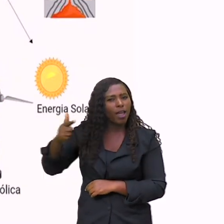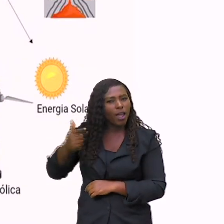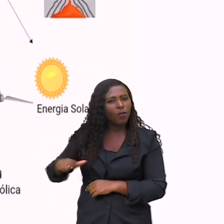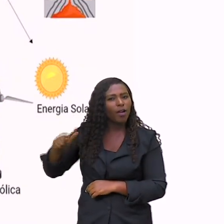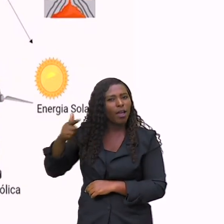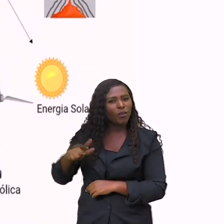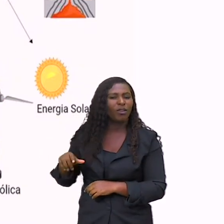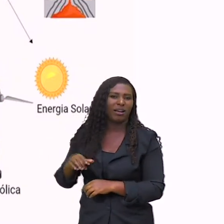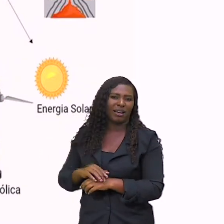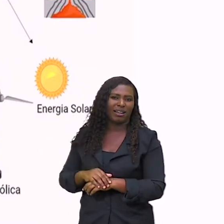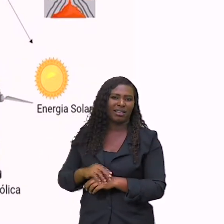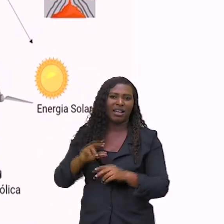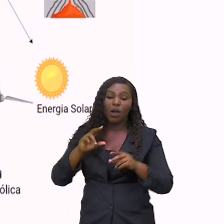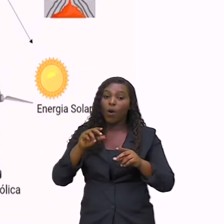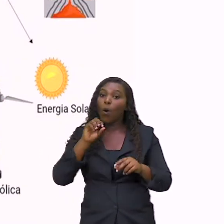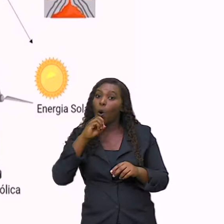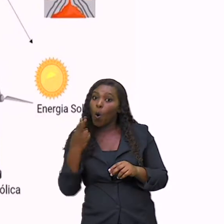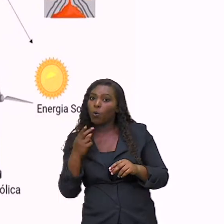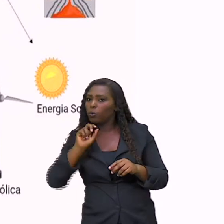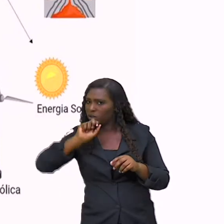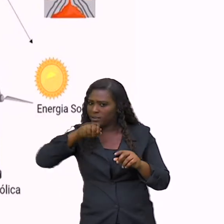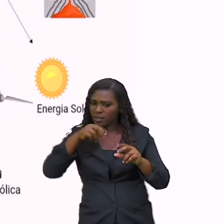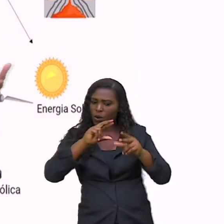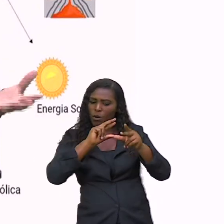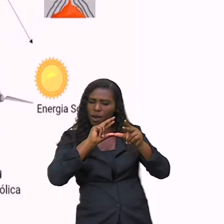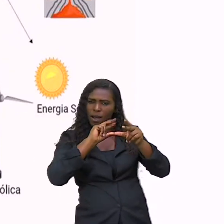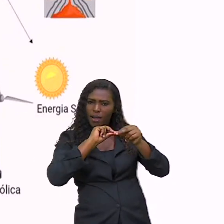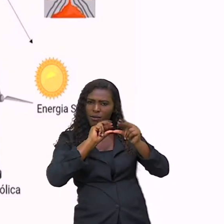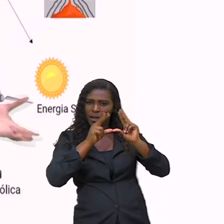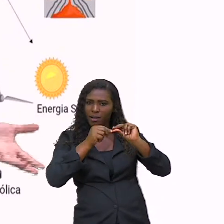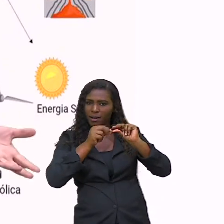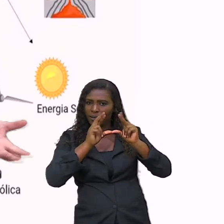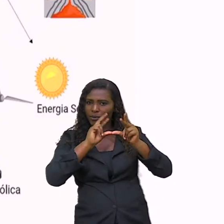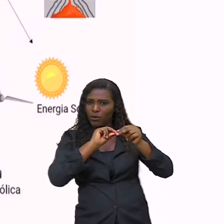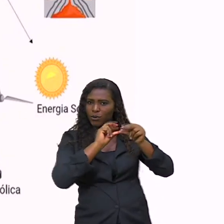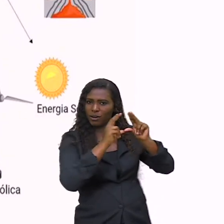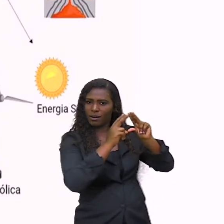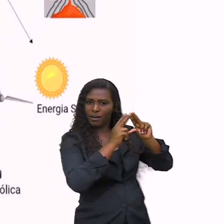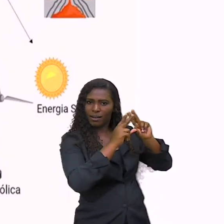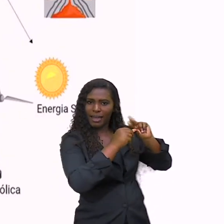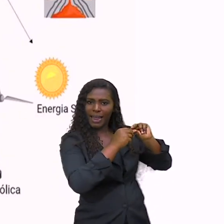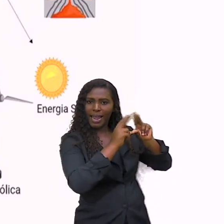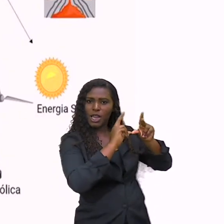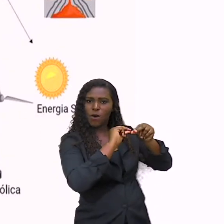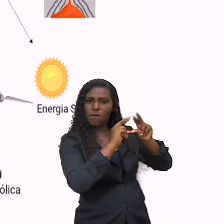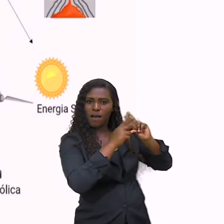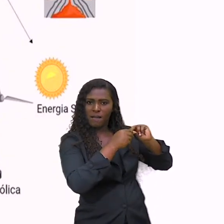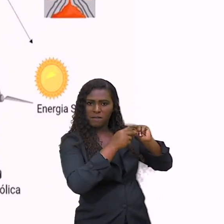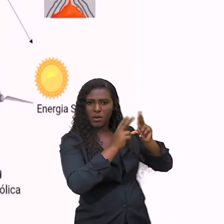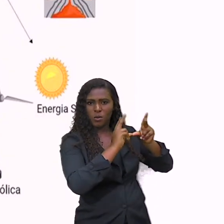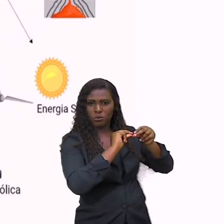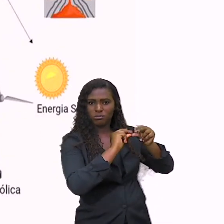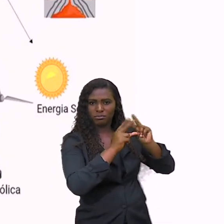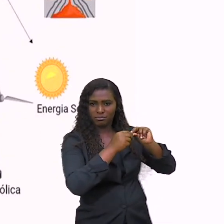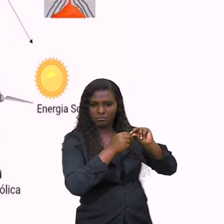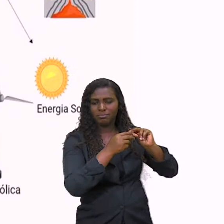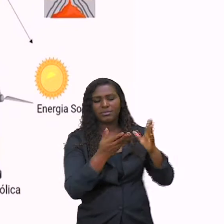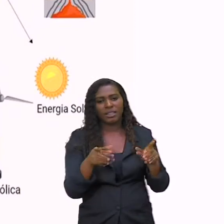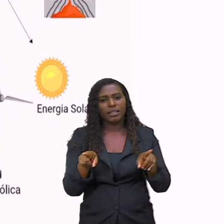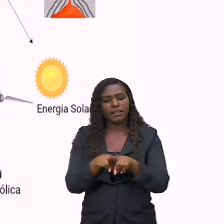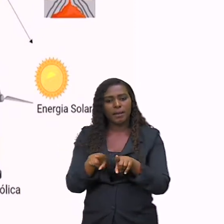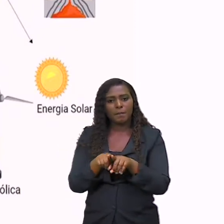Há muitas maneiras de adquirir energia. Por meio das fontes renováveis, energia limpa, ou